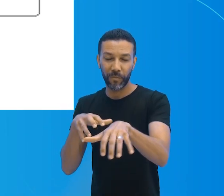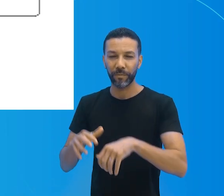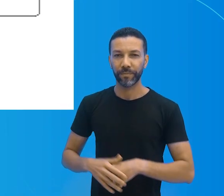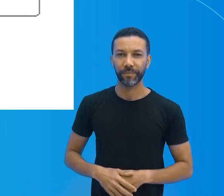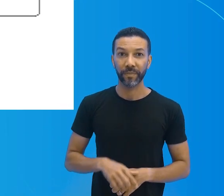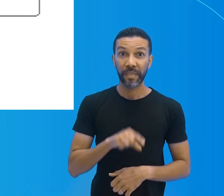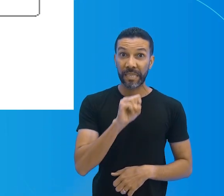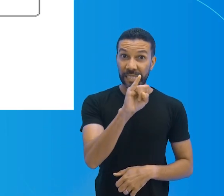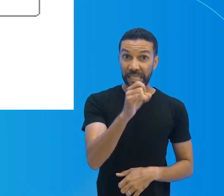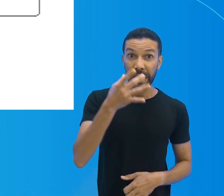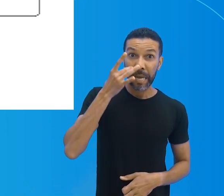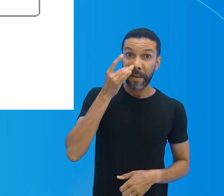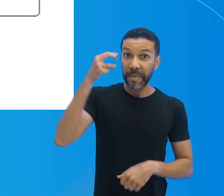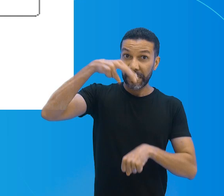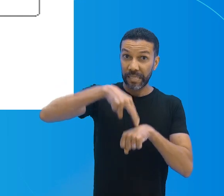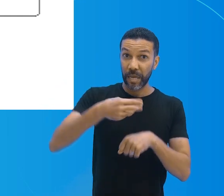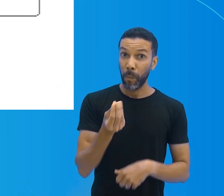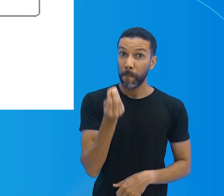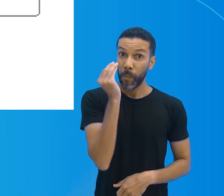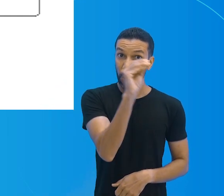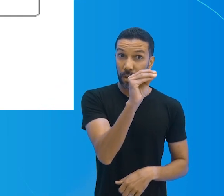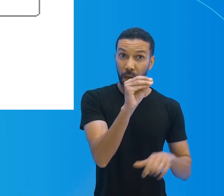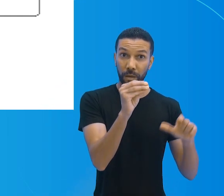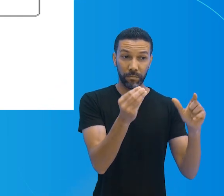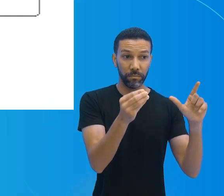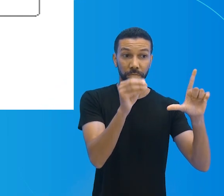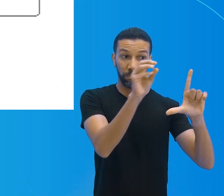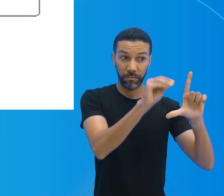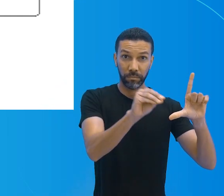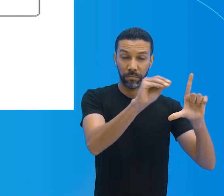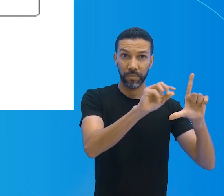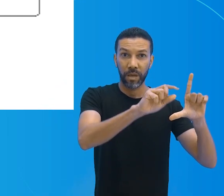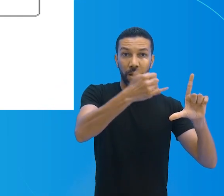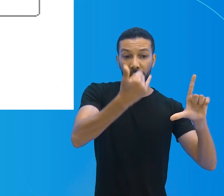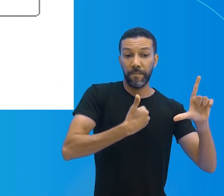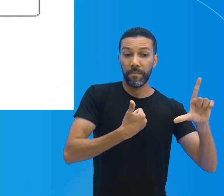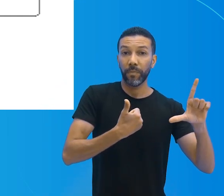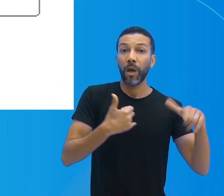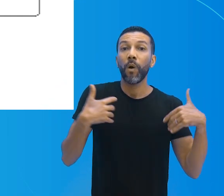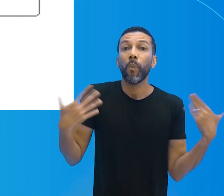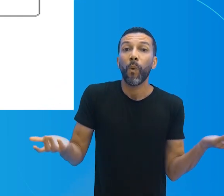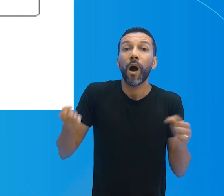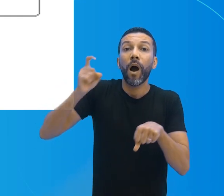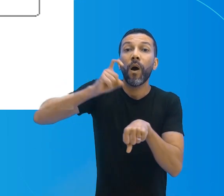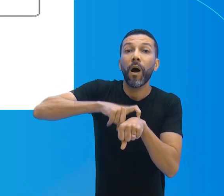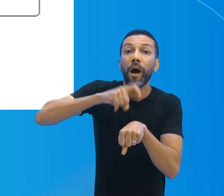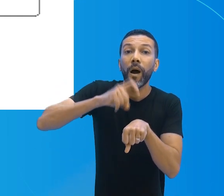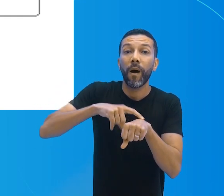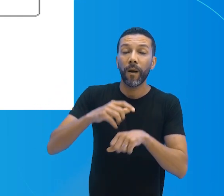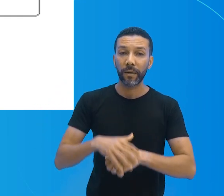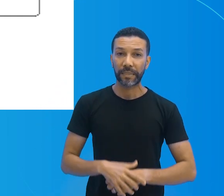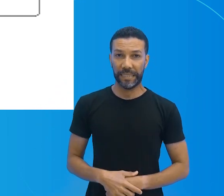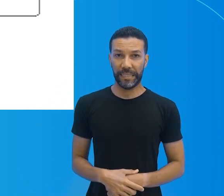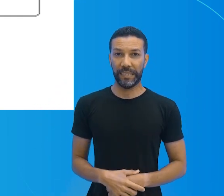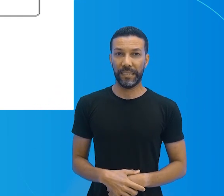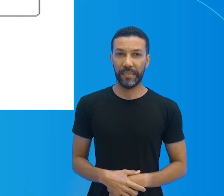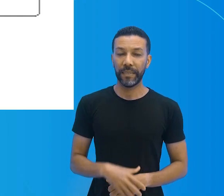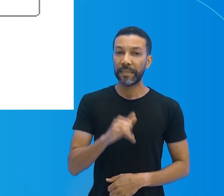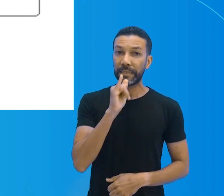sistema vai nos cobrar? Ele vai cobrar que se adicione o horário de trabalho. Então, se eu aderir a um